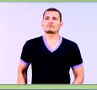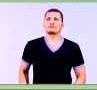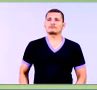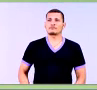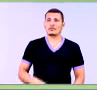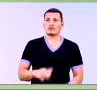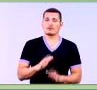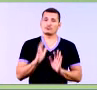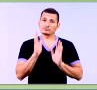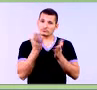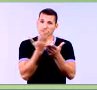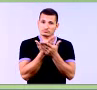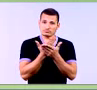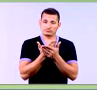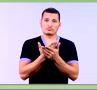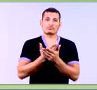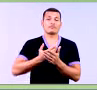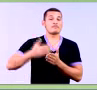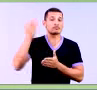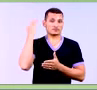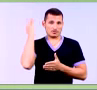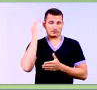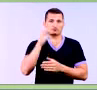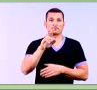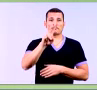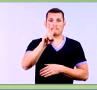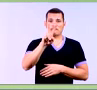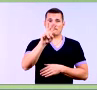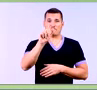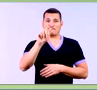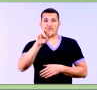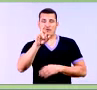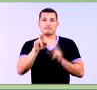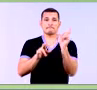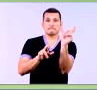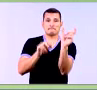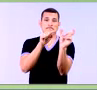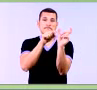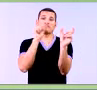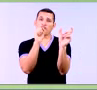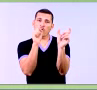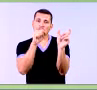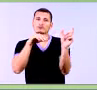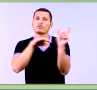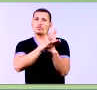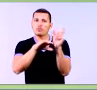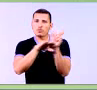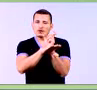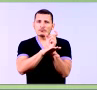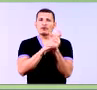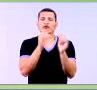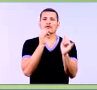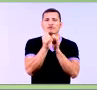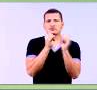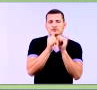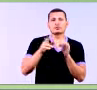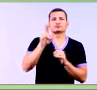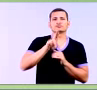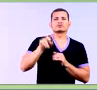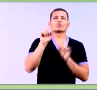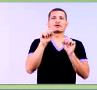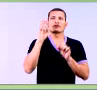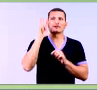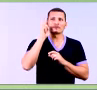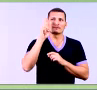Vimos na aula passada que uma variável pode armazenar uma informação utilizando um cookie. Todo mundo lembra do